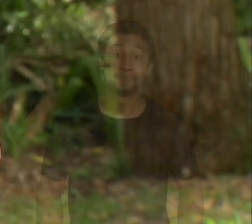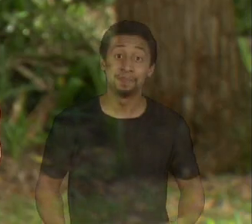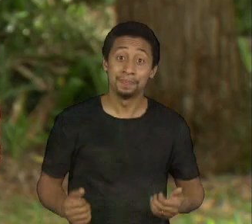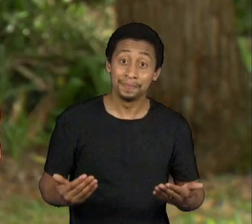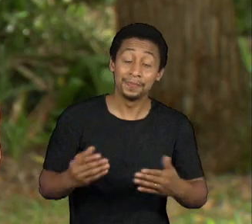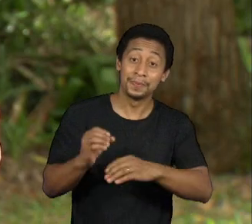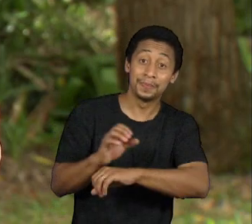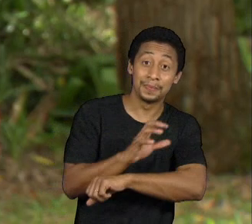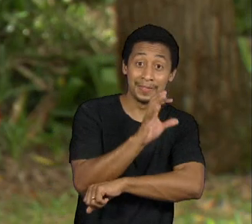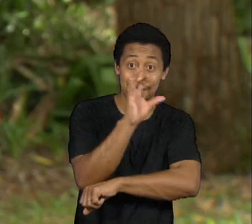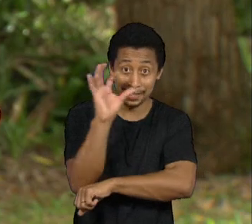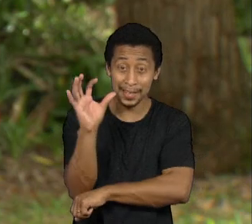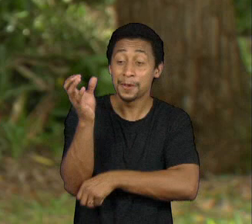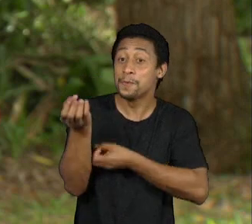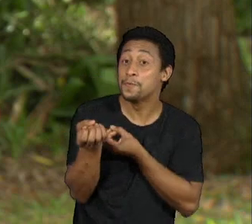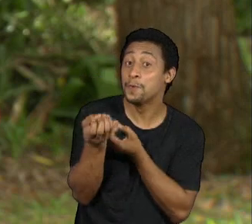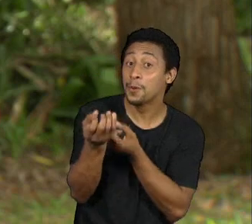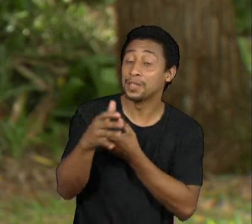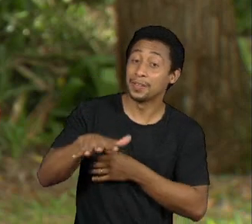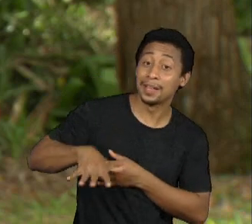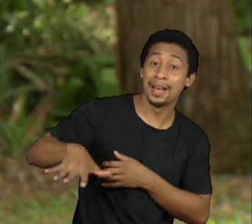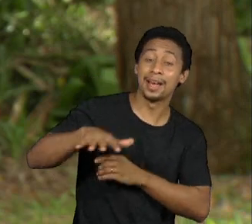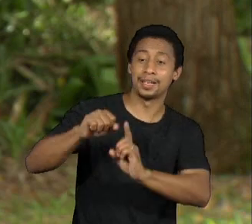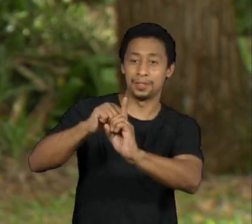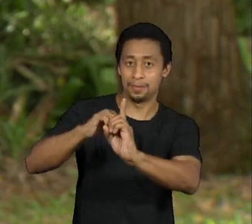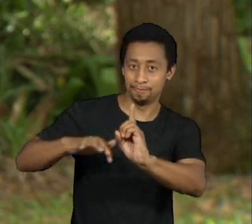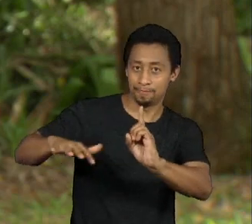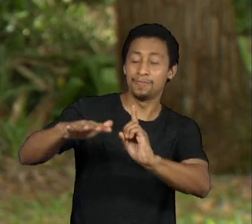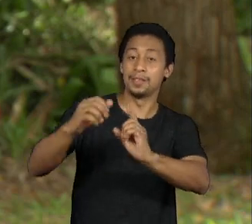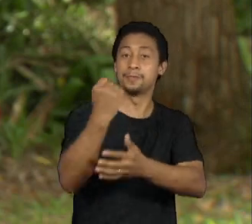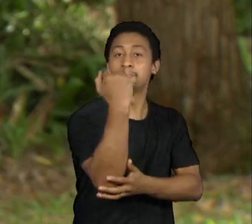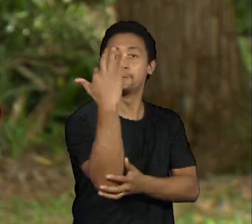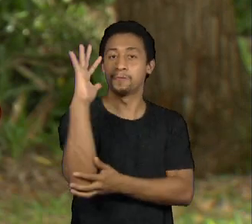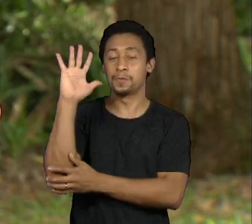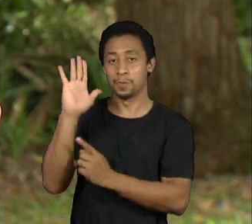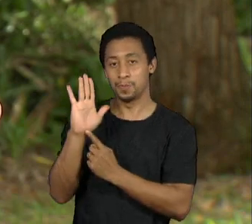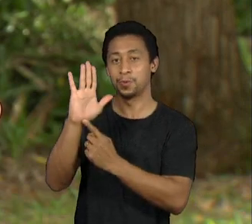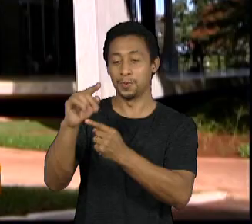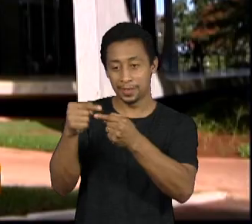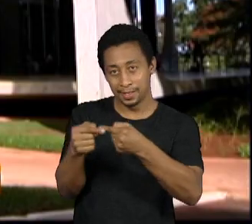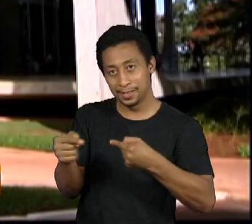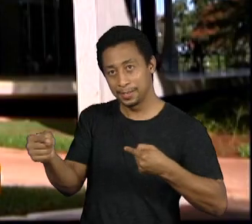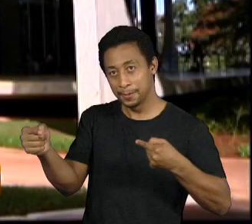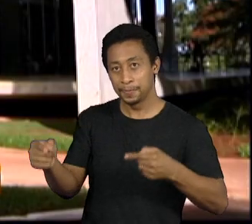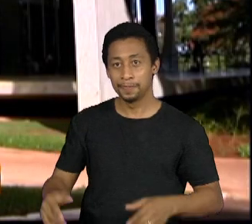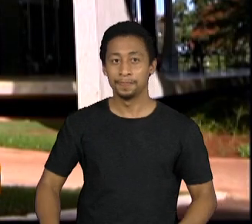Agora, vamos às notícias da área socioambiental que tiveram destaque nesta semana.